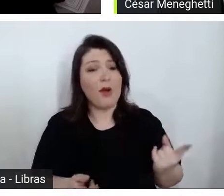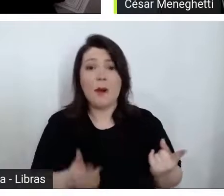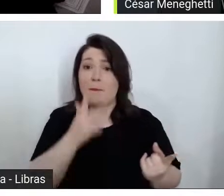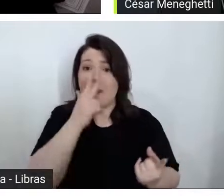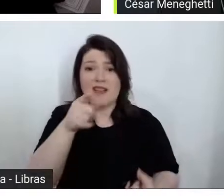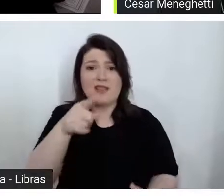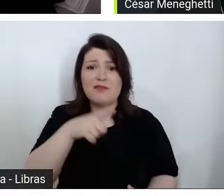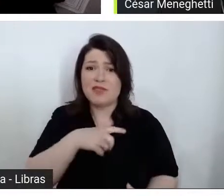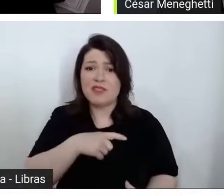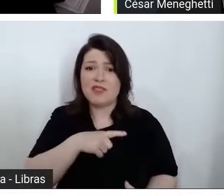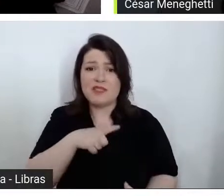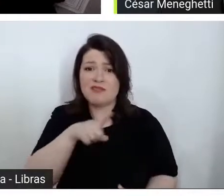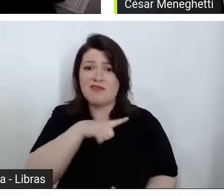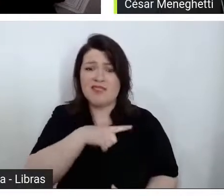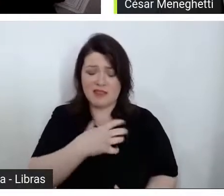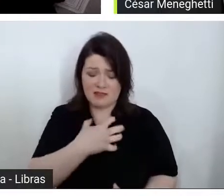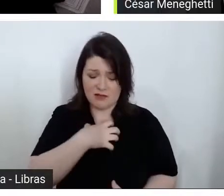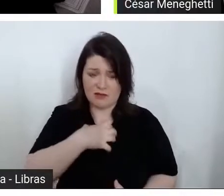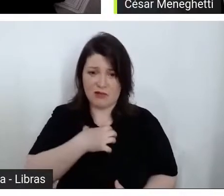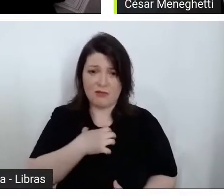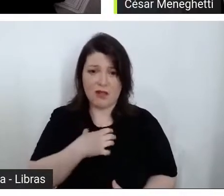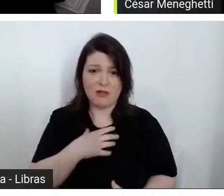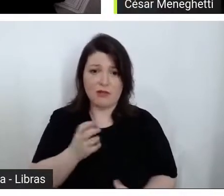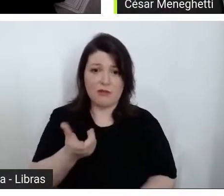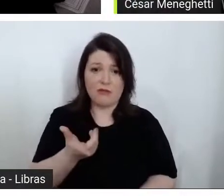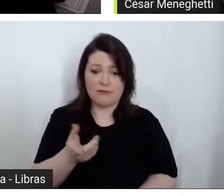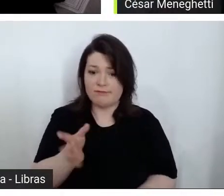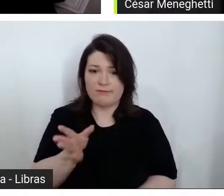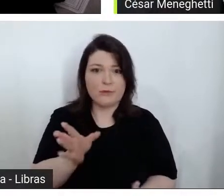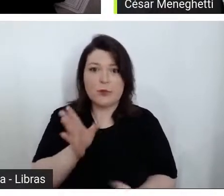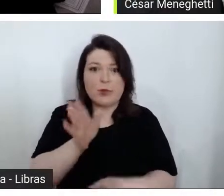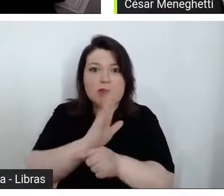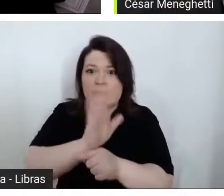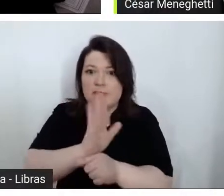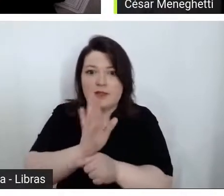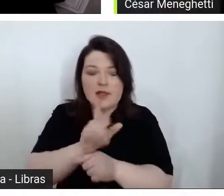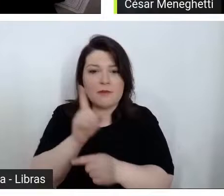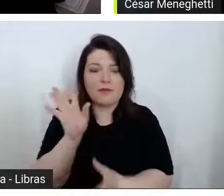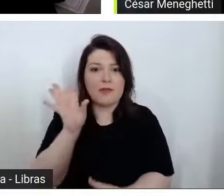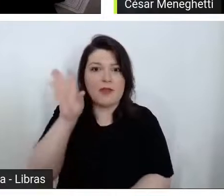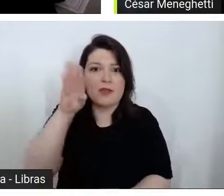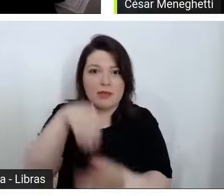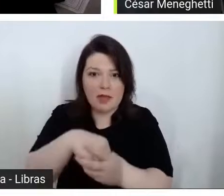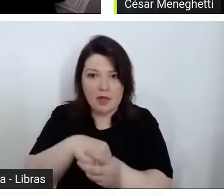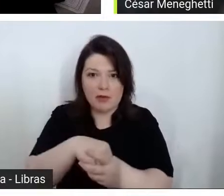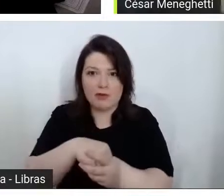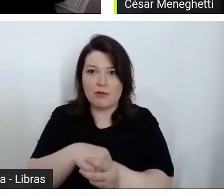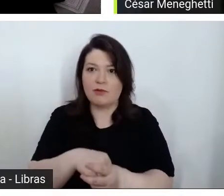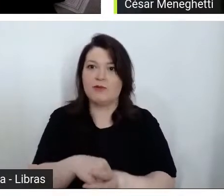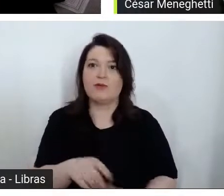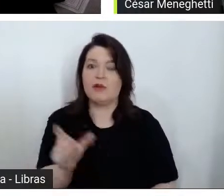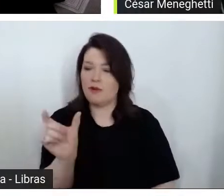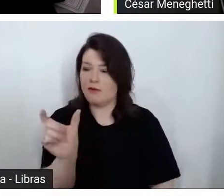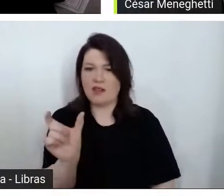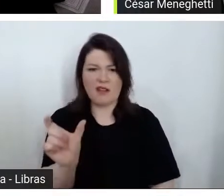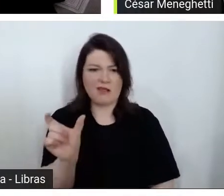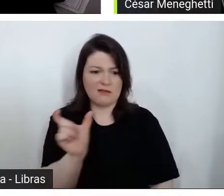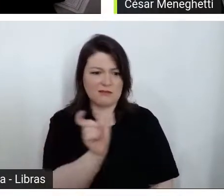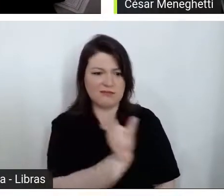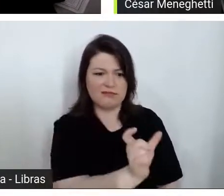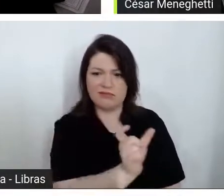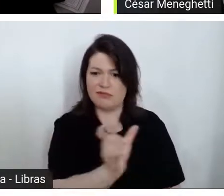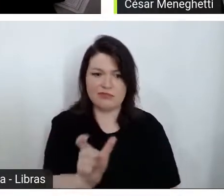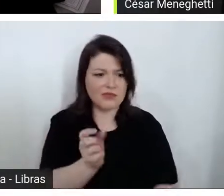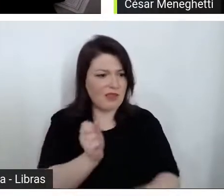você poderia, você entrava com o mesmo cartão digital, você entrava na escola, você entrava em Tinetitá, era tudo